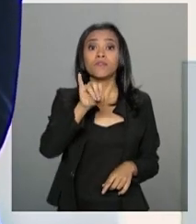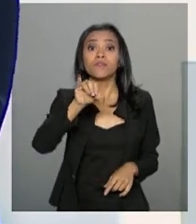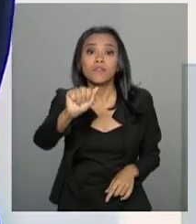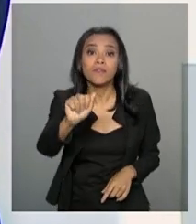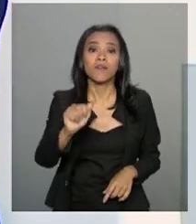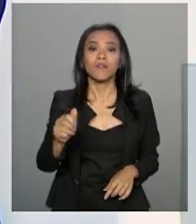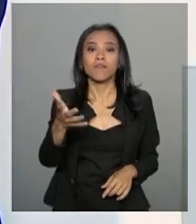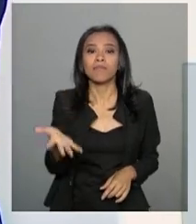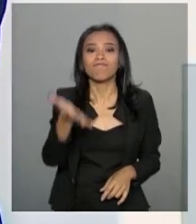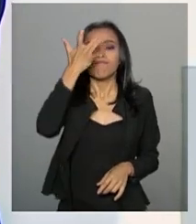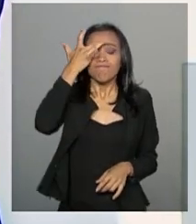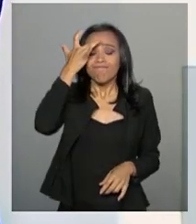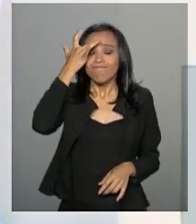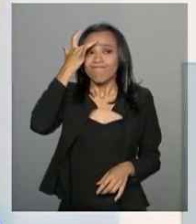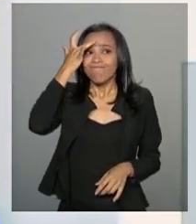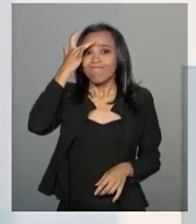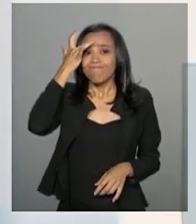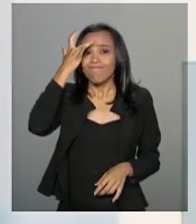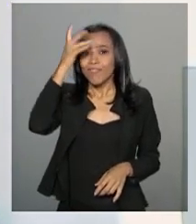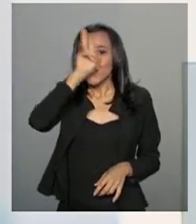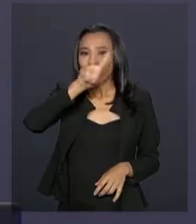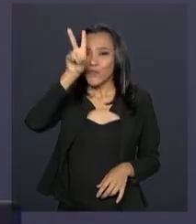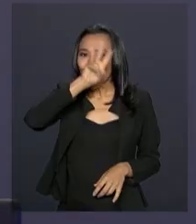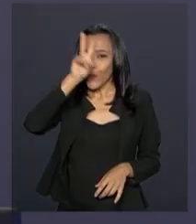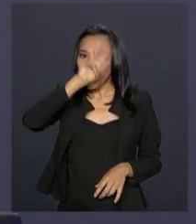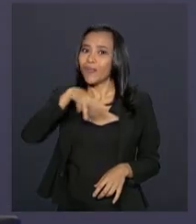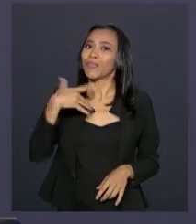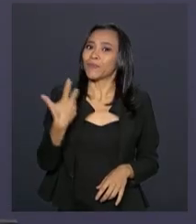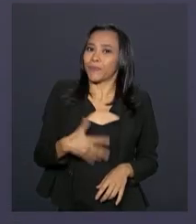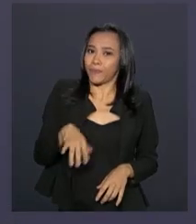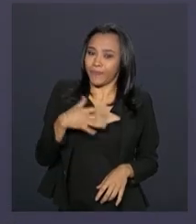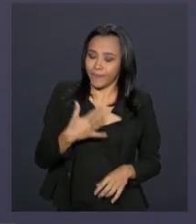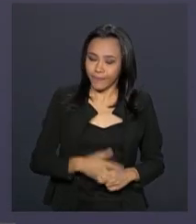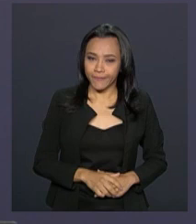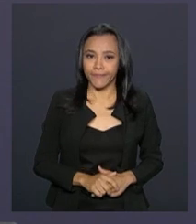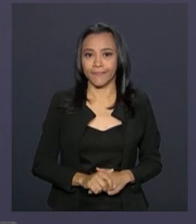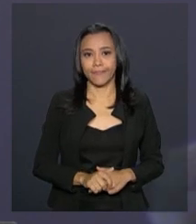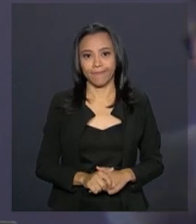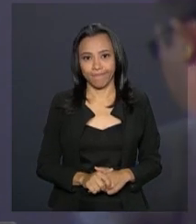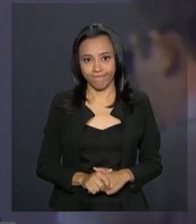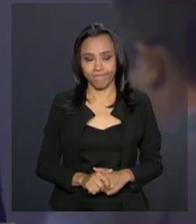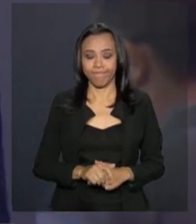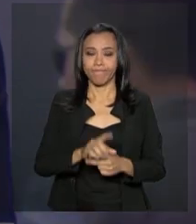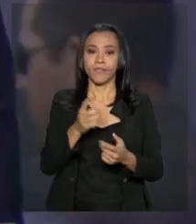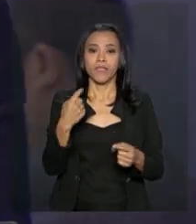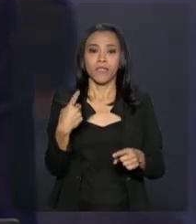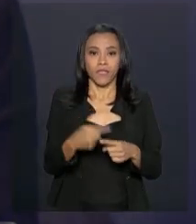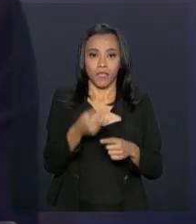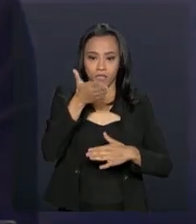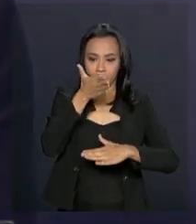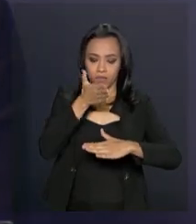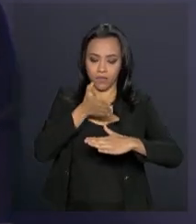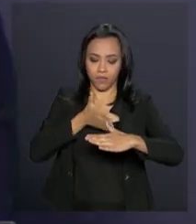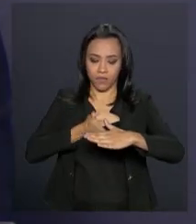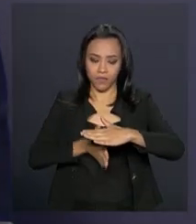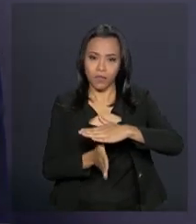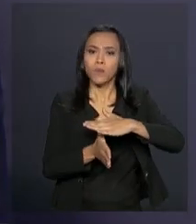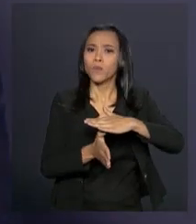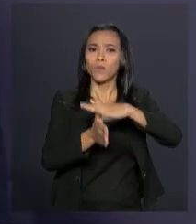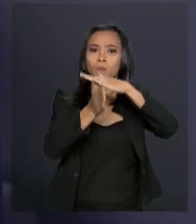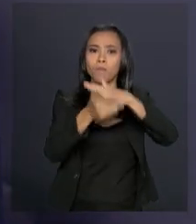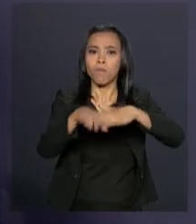marcada em nossa história afinal o lançamento ao mar do primeiro